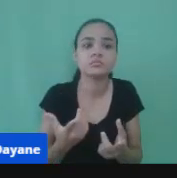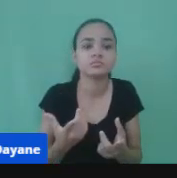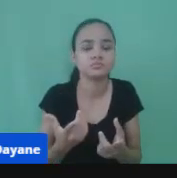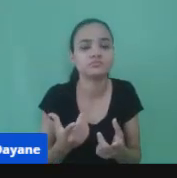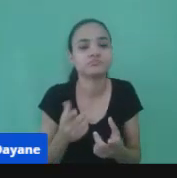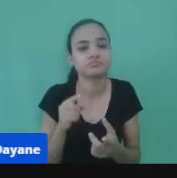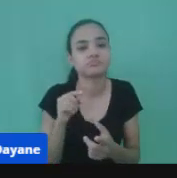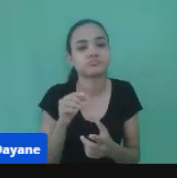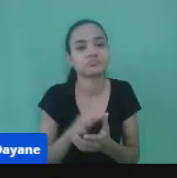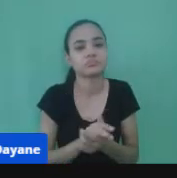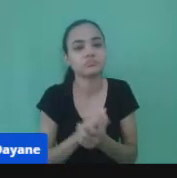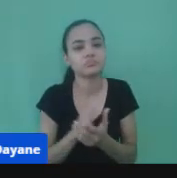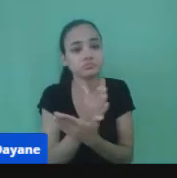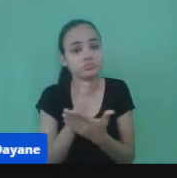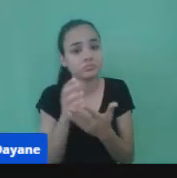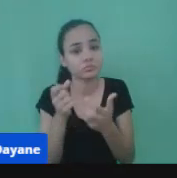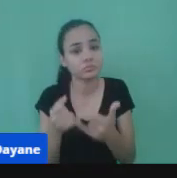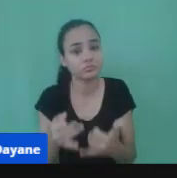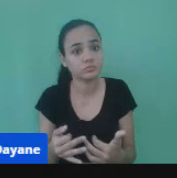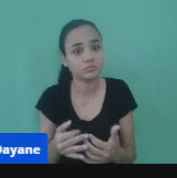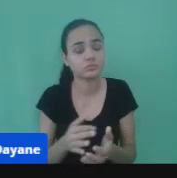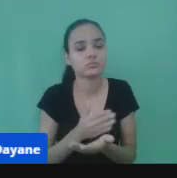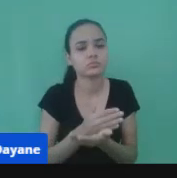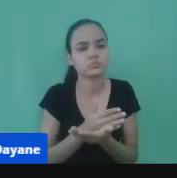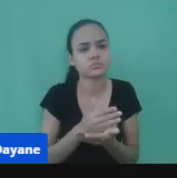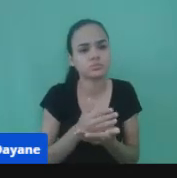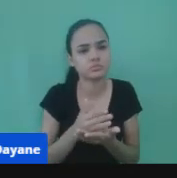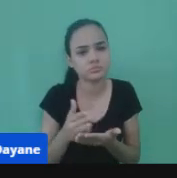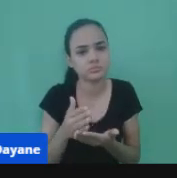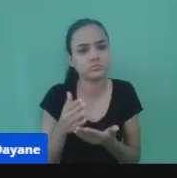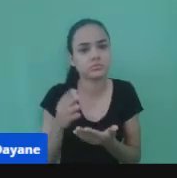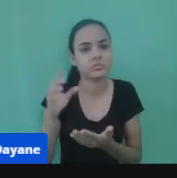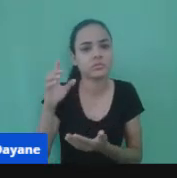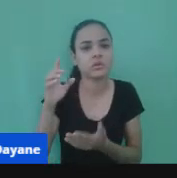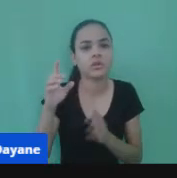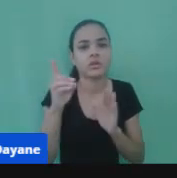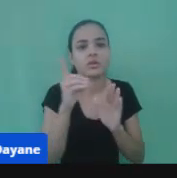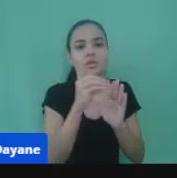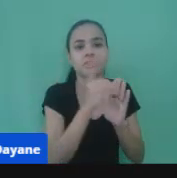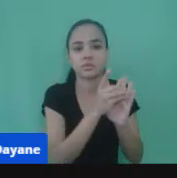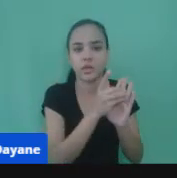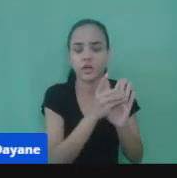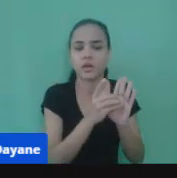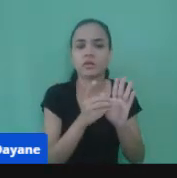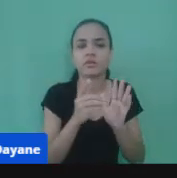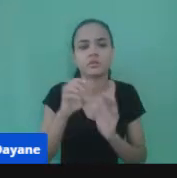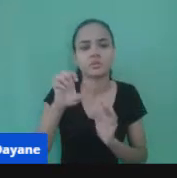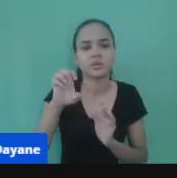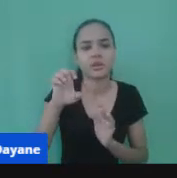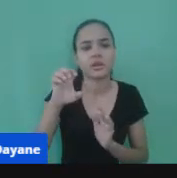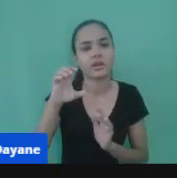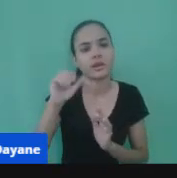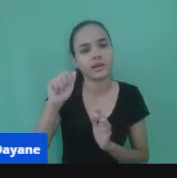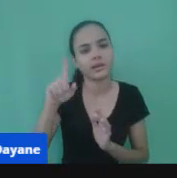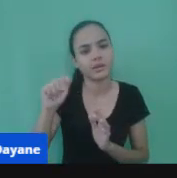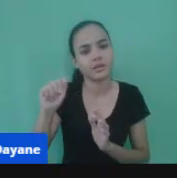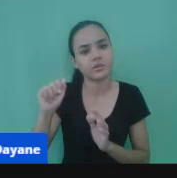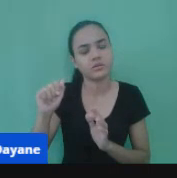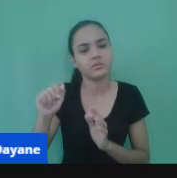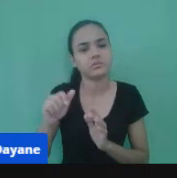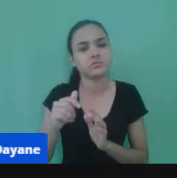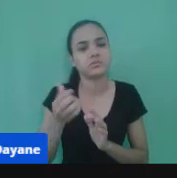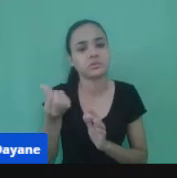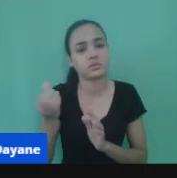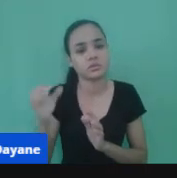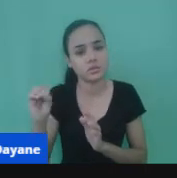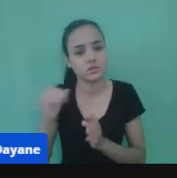da década de 60, que essas preocupações começaram a, né, fazer parte aí das discussões, né, de uma forma um